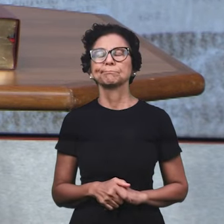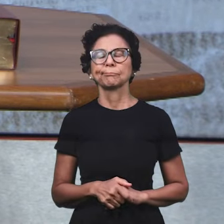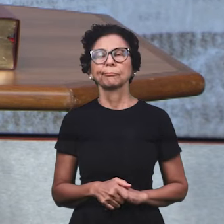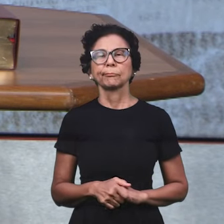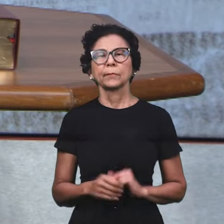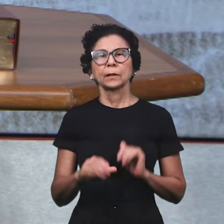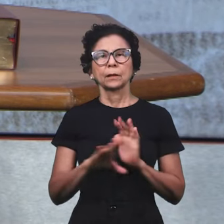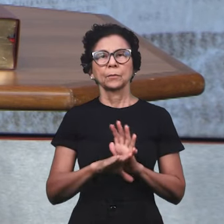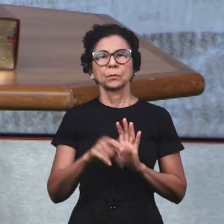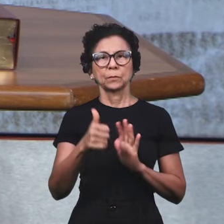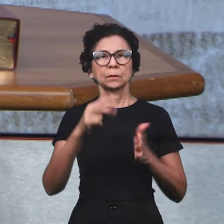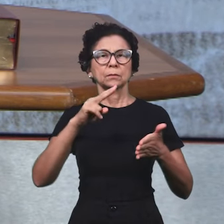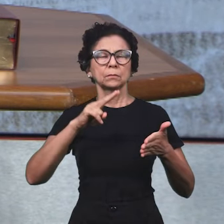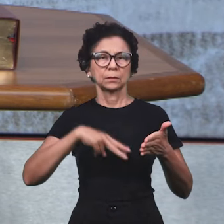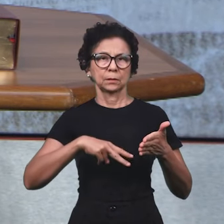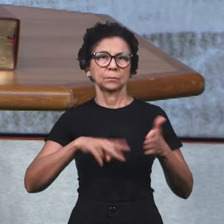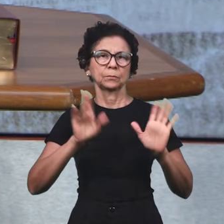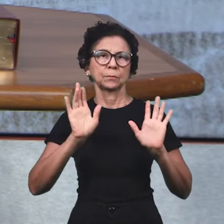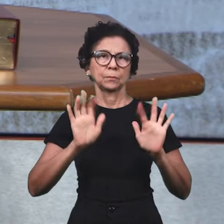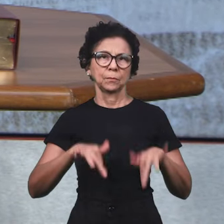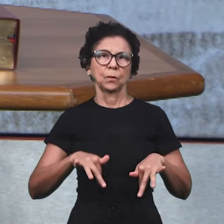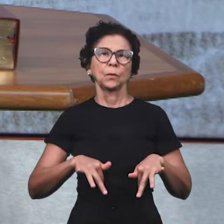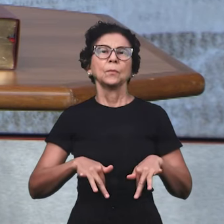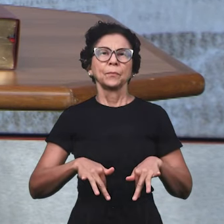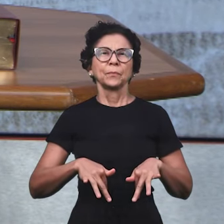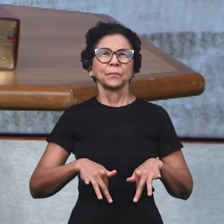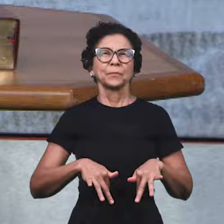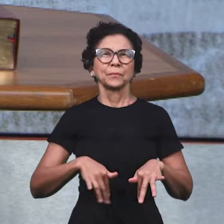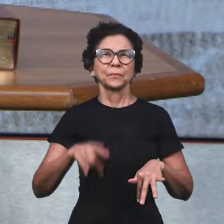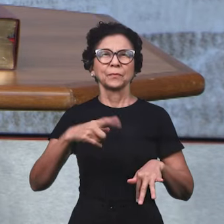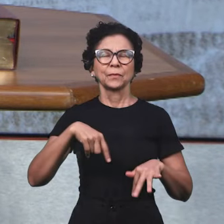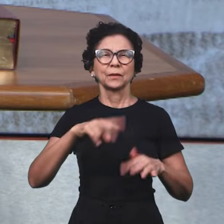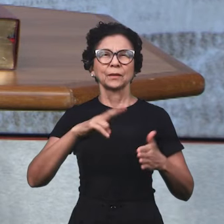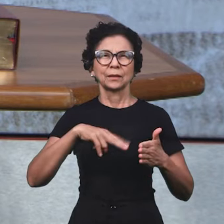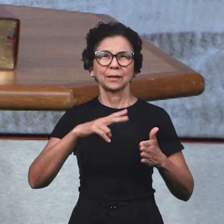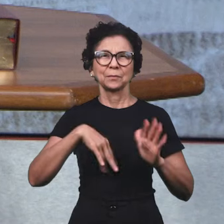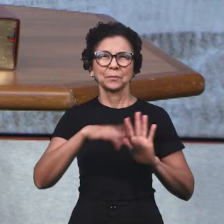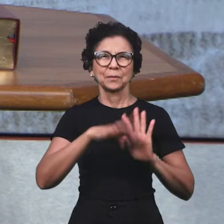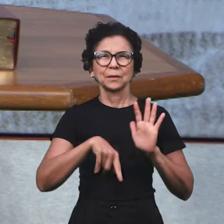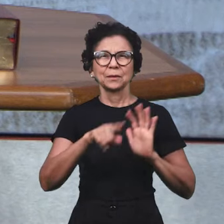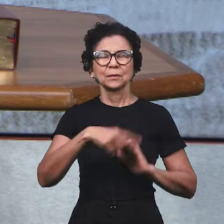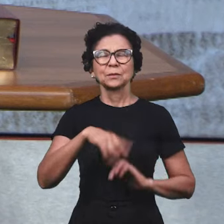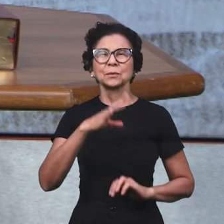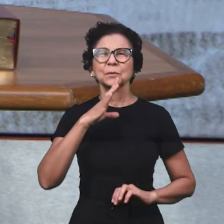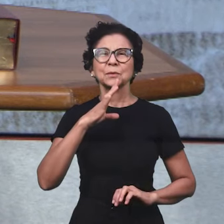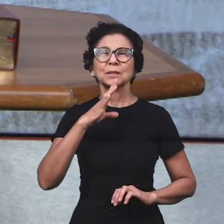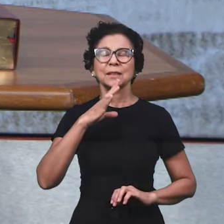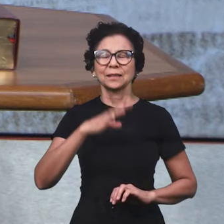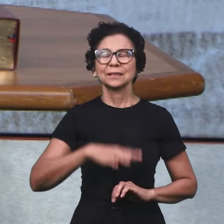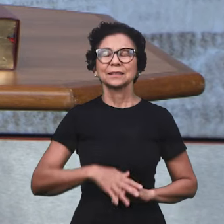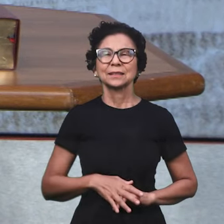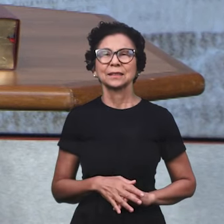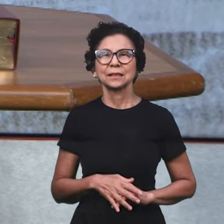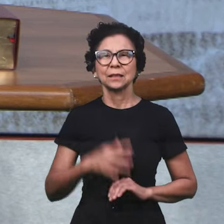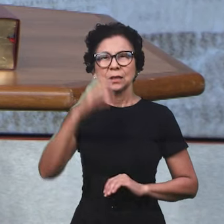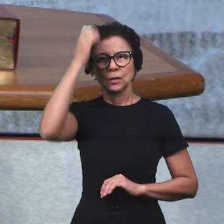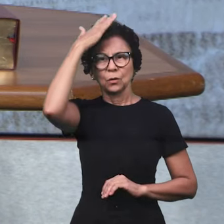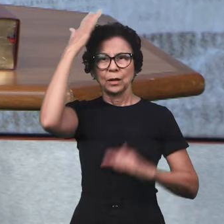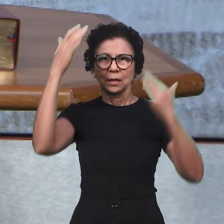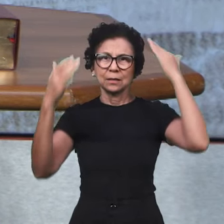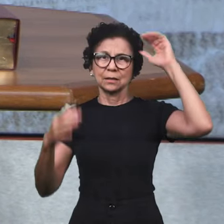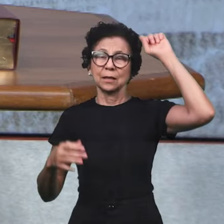1, fizemos aqui a leitura de uma passagem muito conhecida da Bíblia, né? Que Salomão